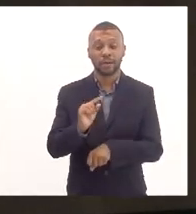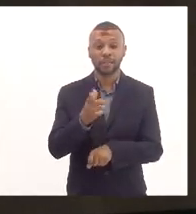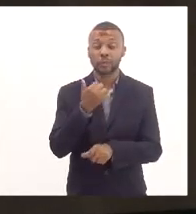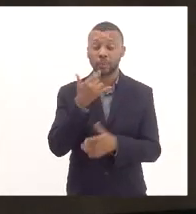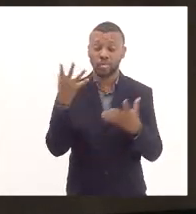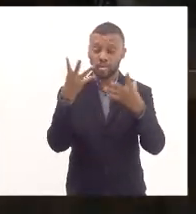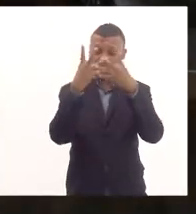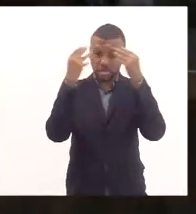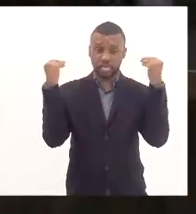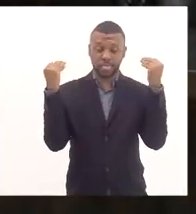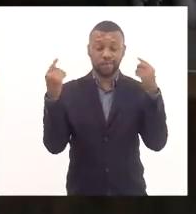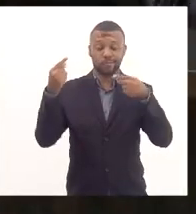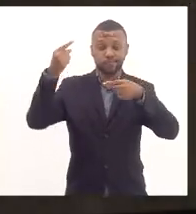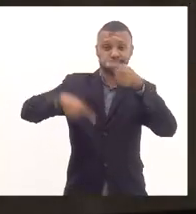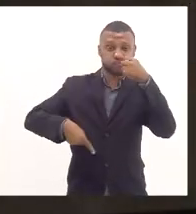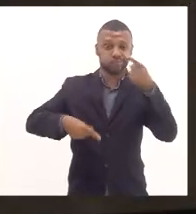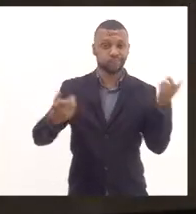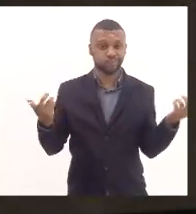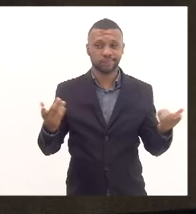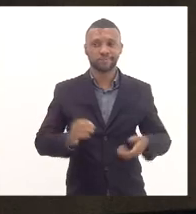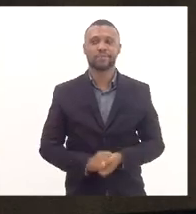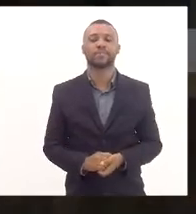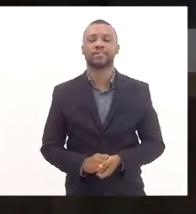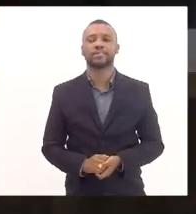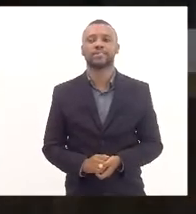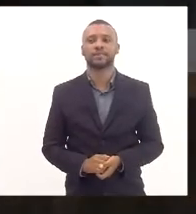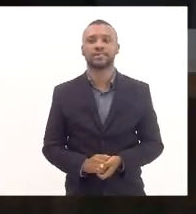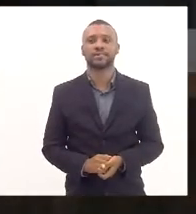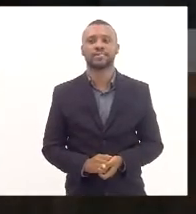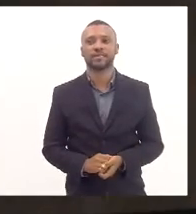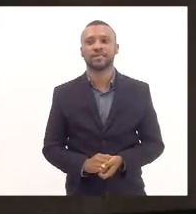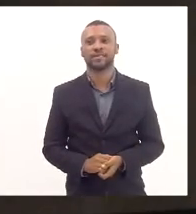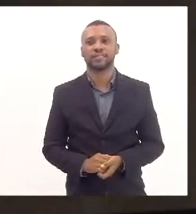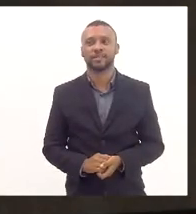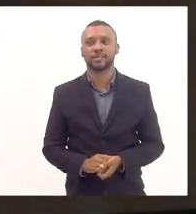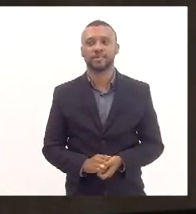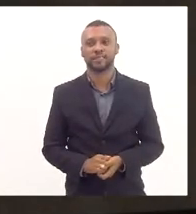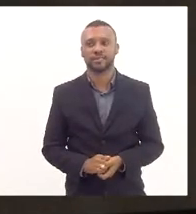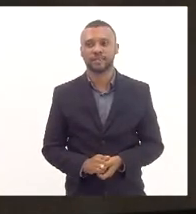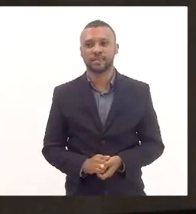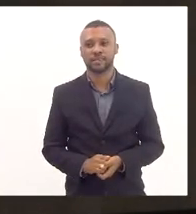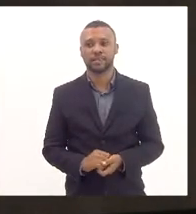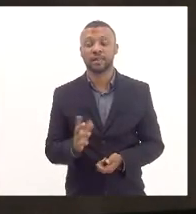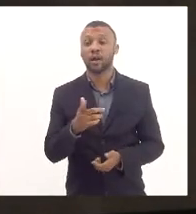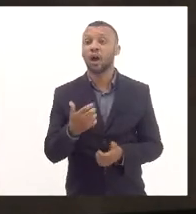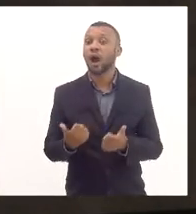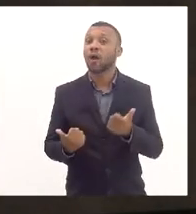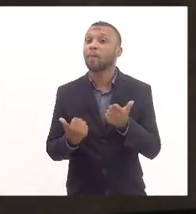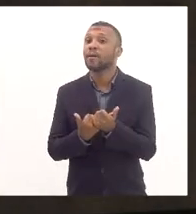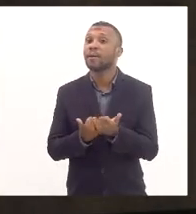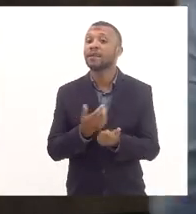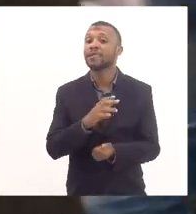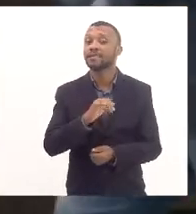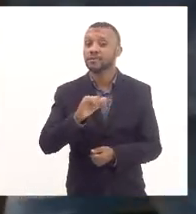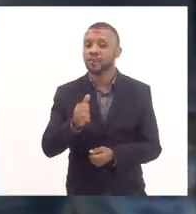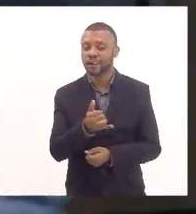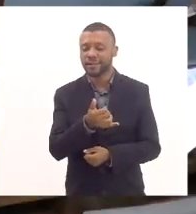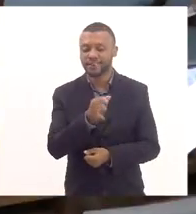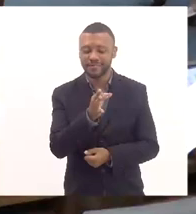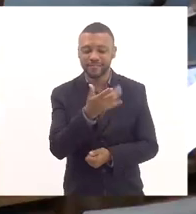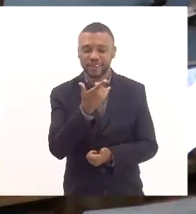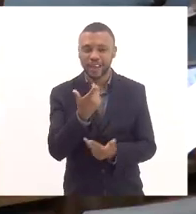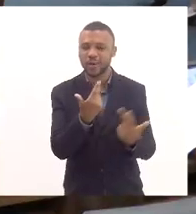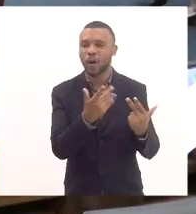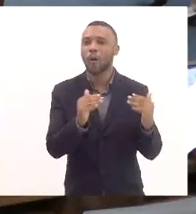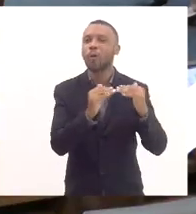esquecer em só fez eu esquecer fez você é papai é cocô scj compressas feijoada